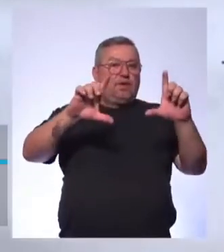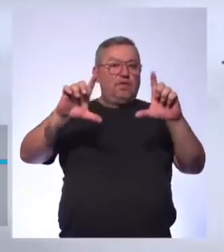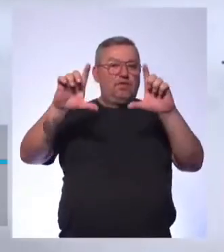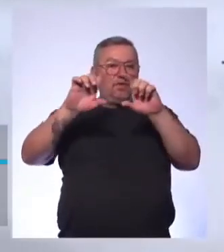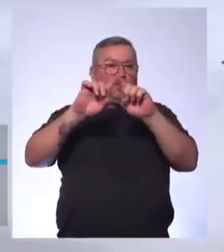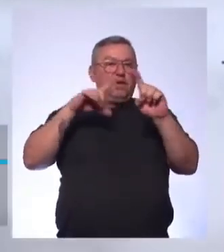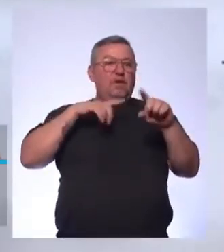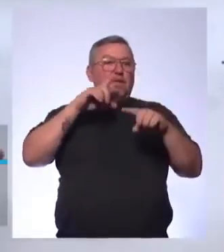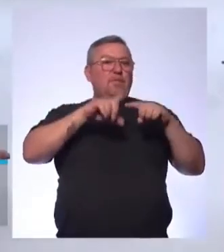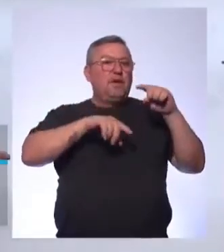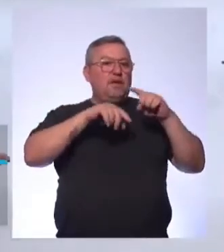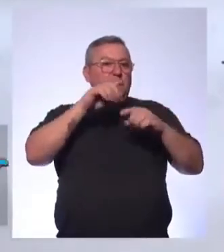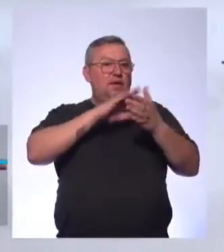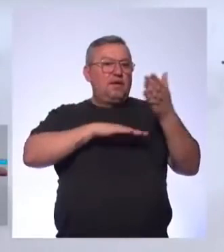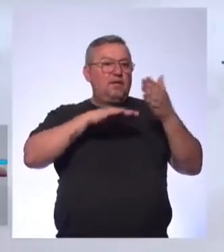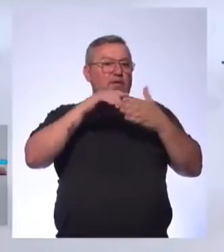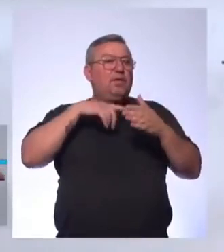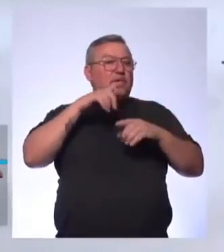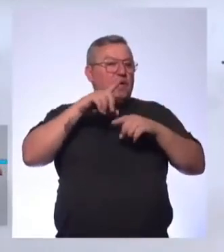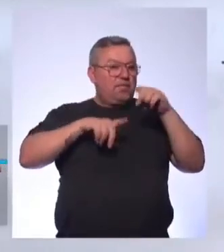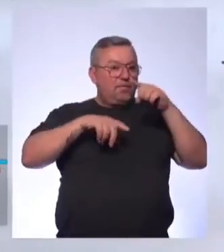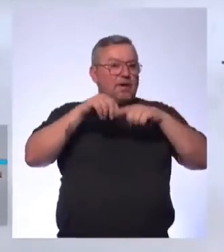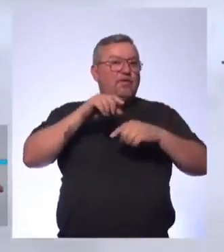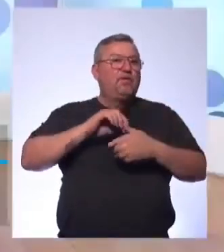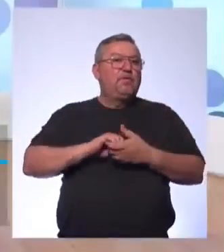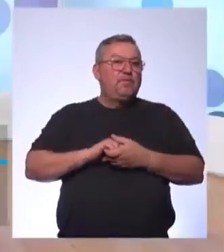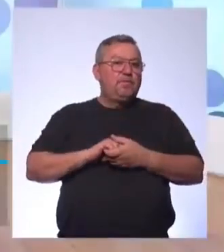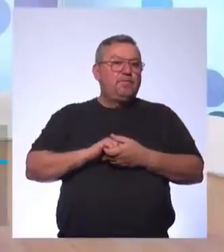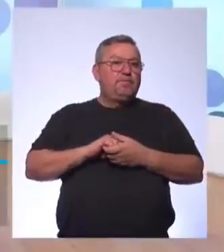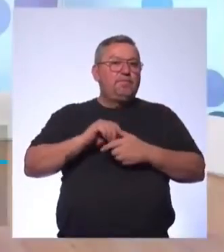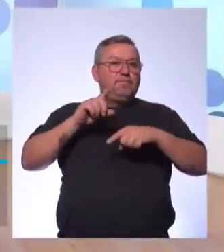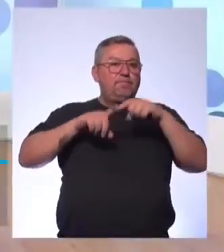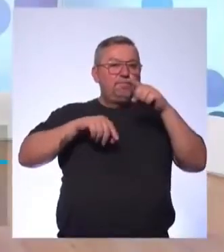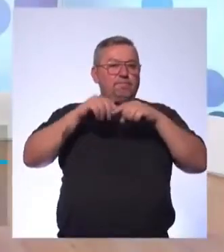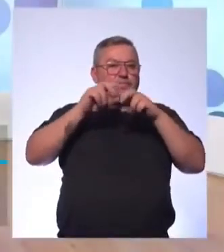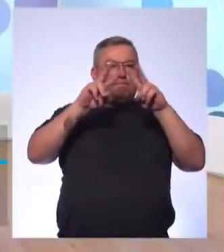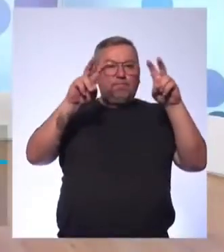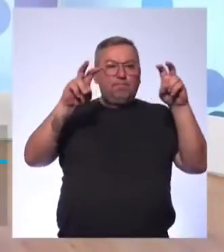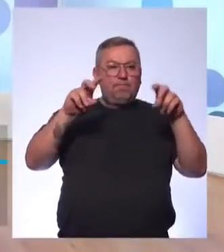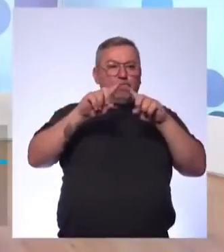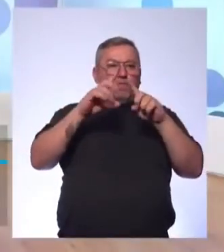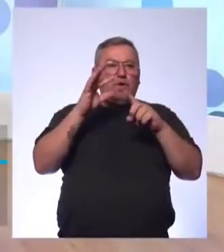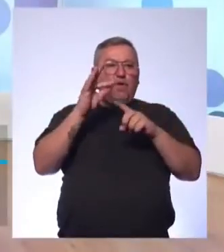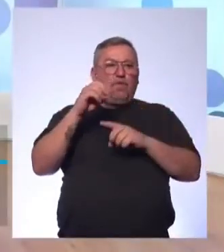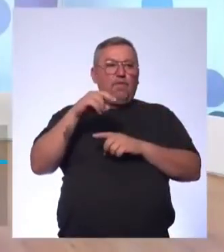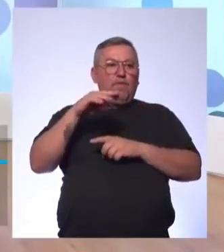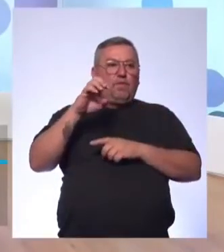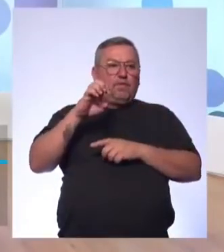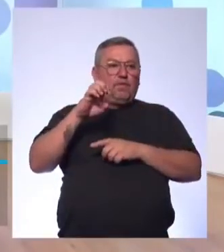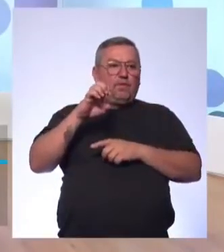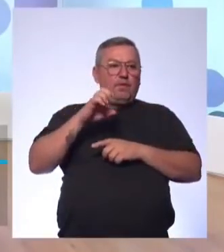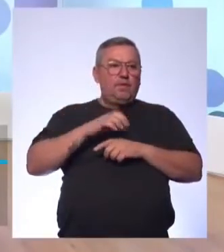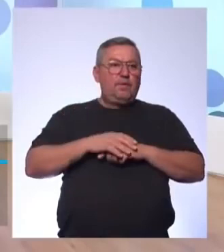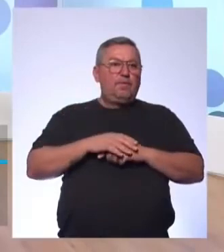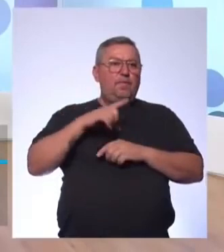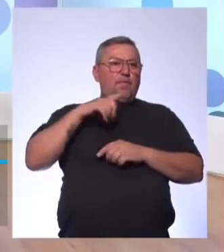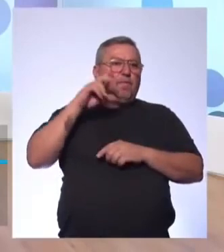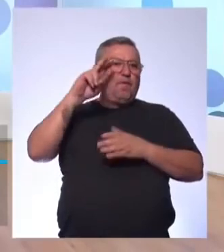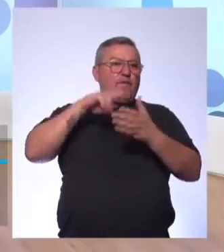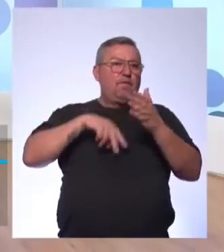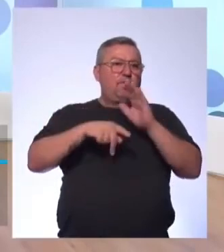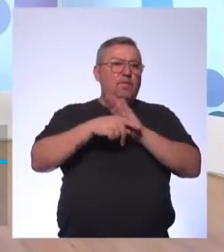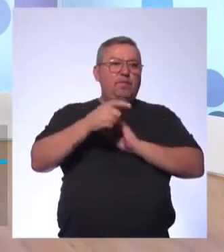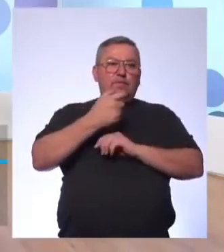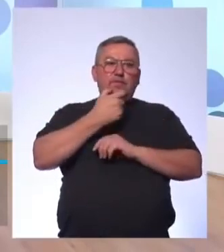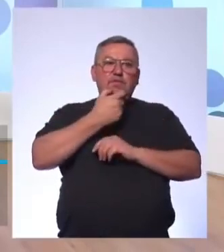tem matérias que todas têm imagem, não é? Sim. Imagem, tem título, tem fonte, tá? Isso não, isso aqui é só de inglês. Não, isso